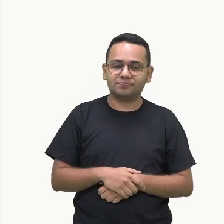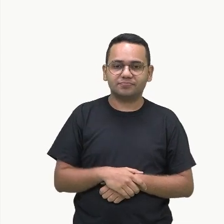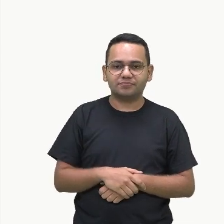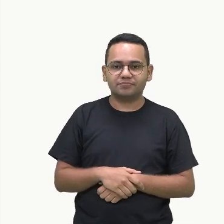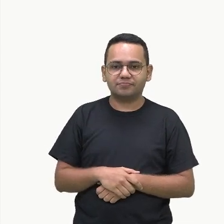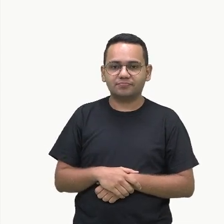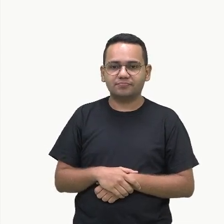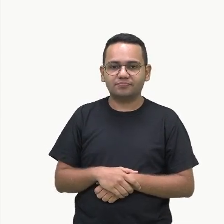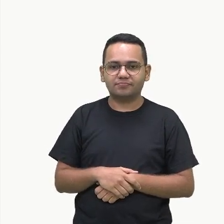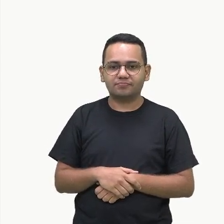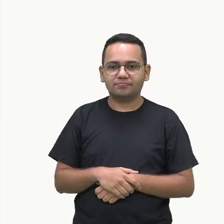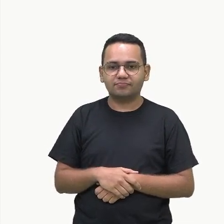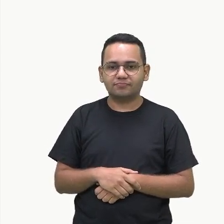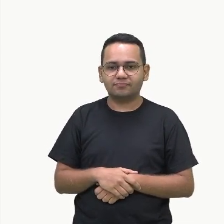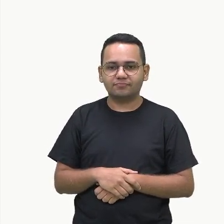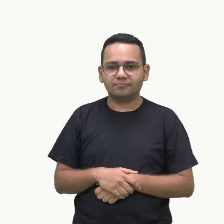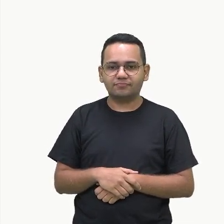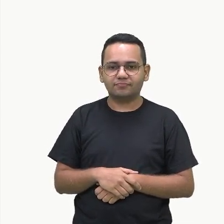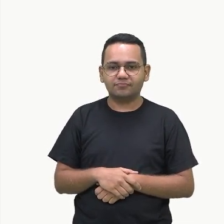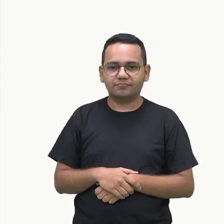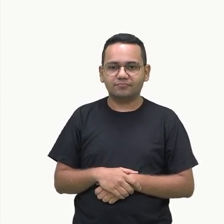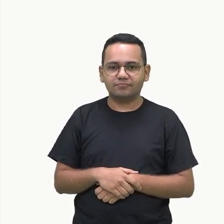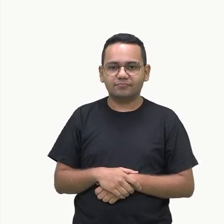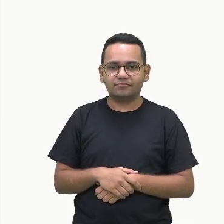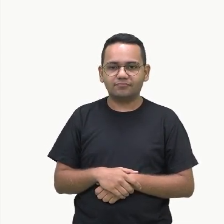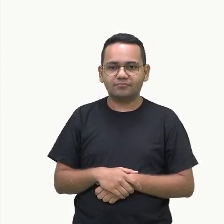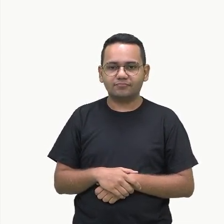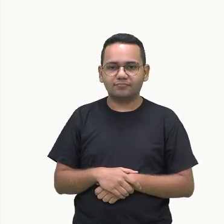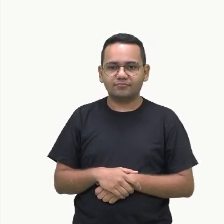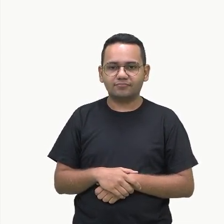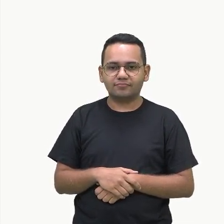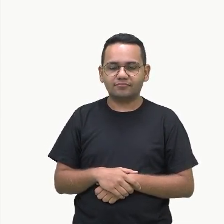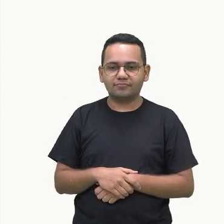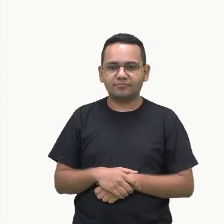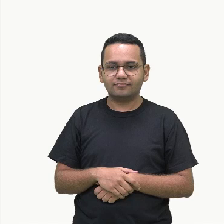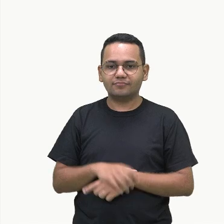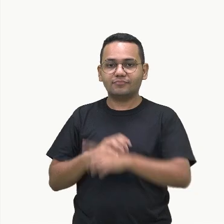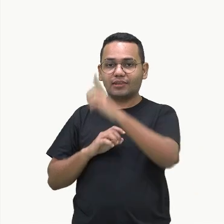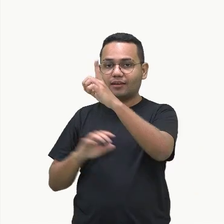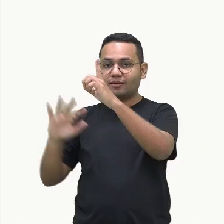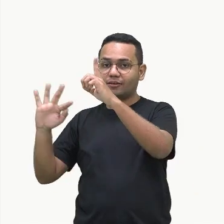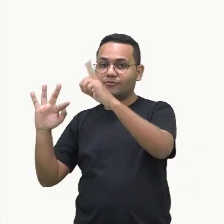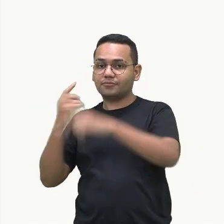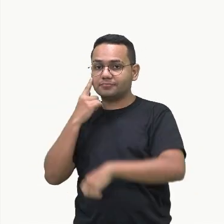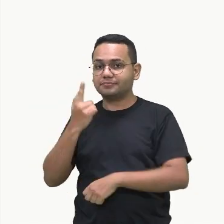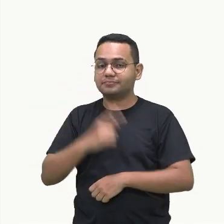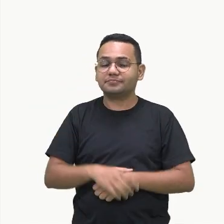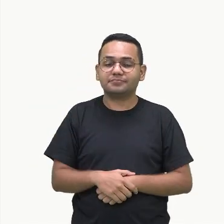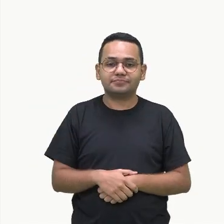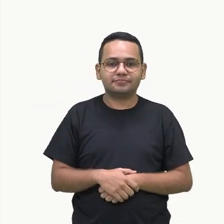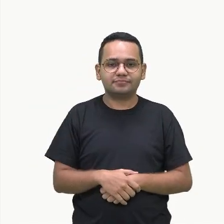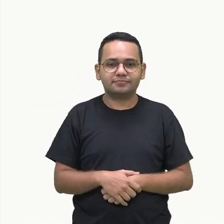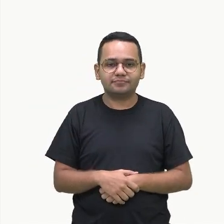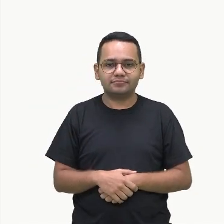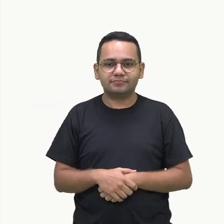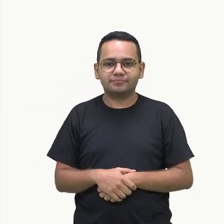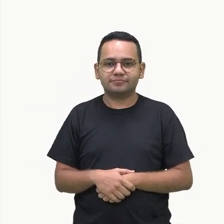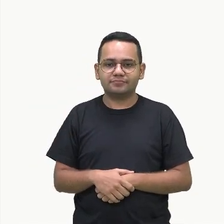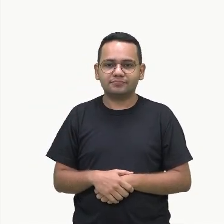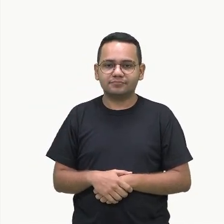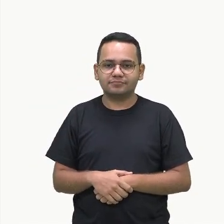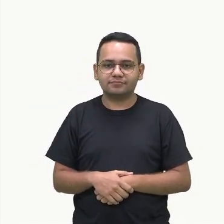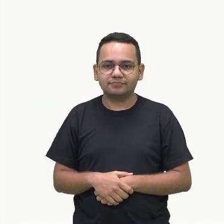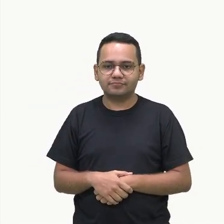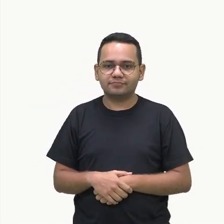ângulo D e o ângulo F. Então, tanto o ângulo